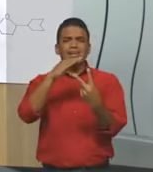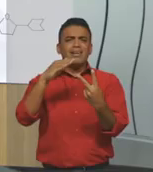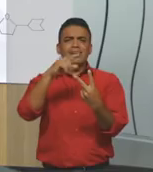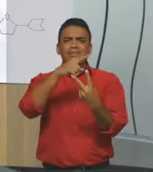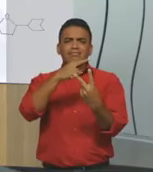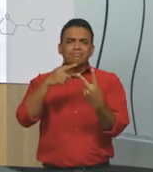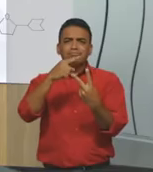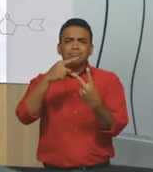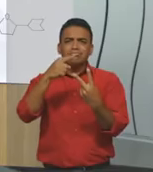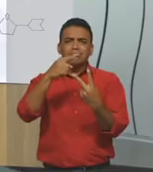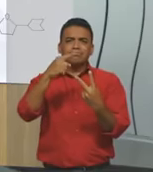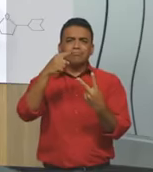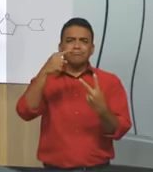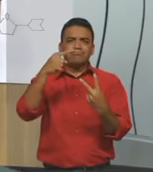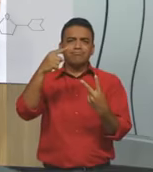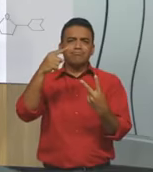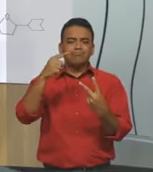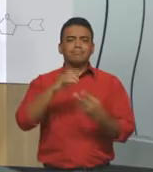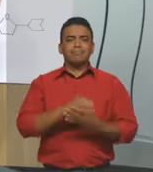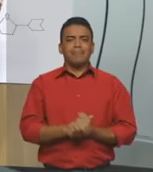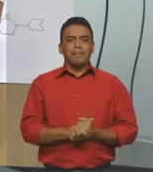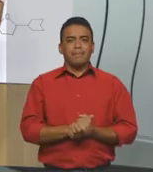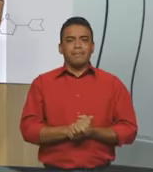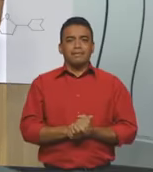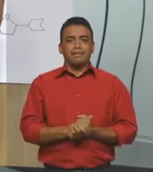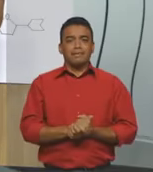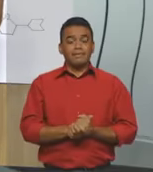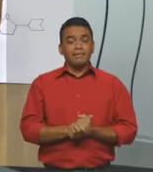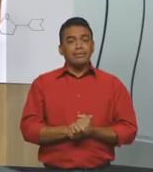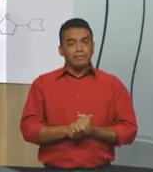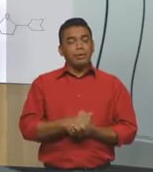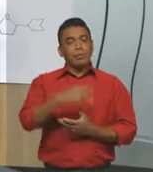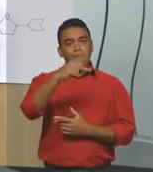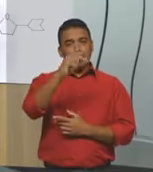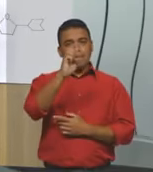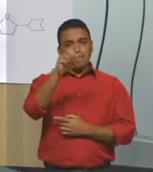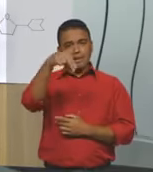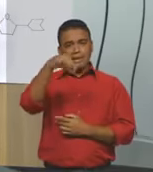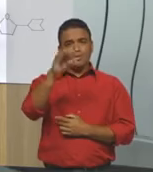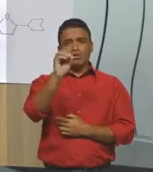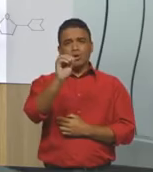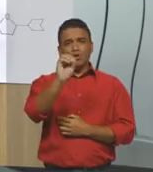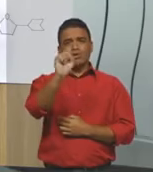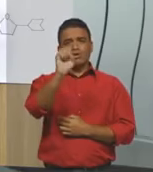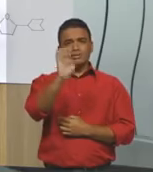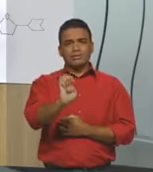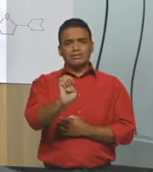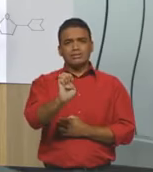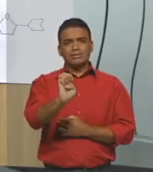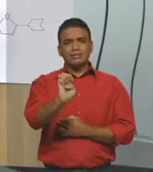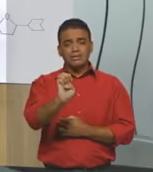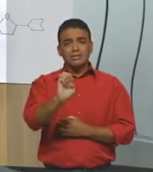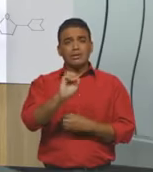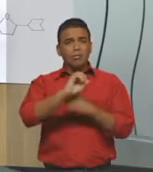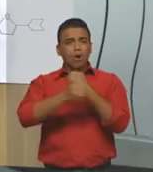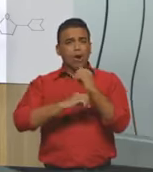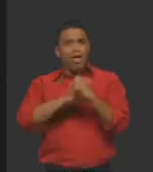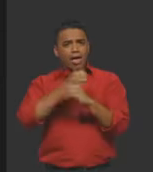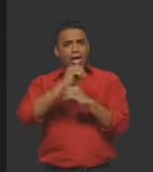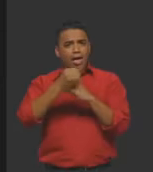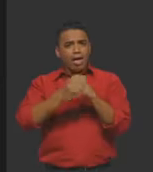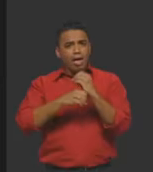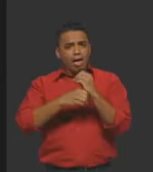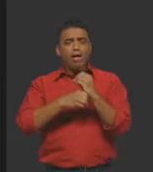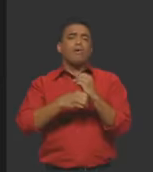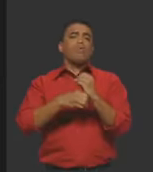nitrogenadas, desses pares. A pentose, nessa molécula então de carboidrato existente na molécula do